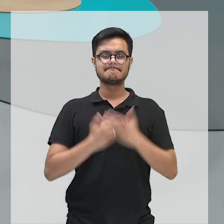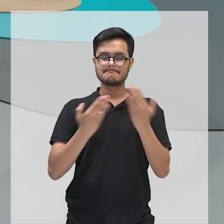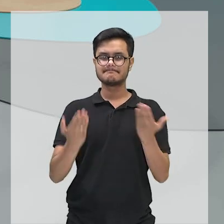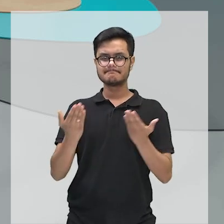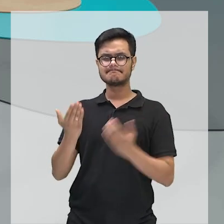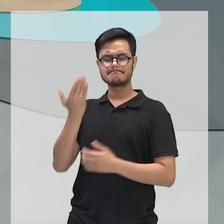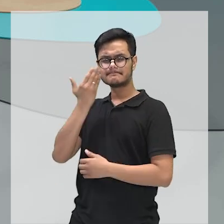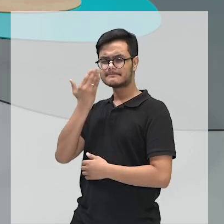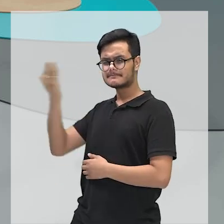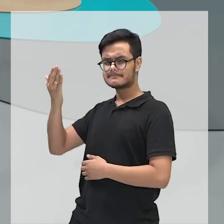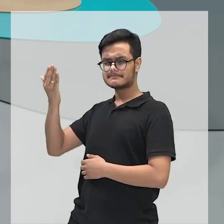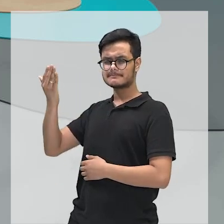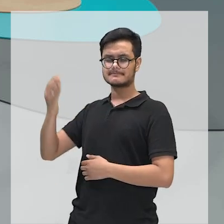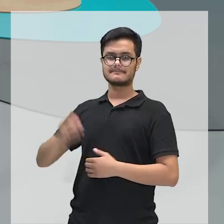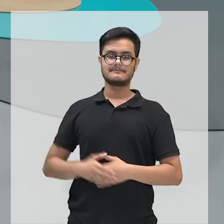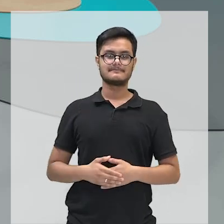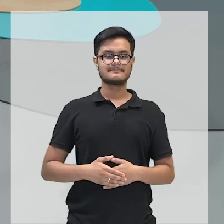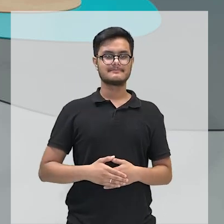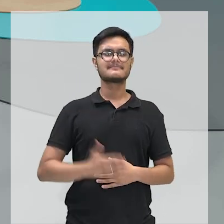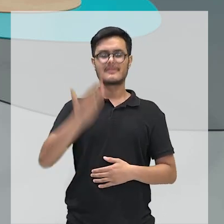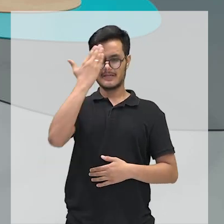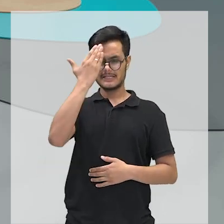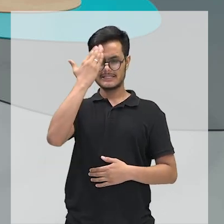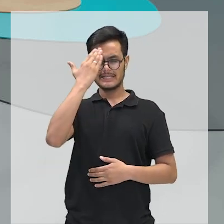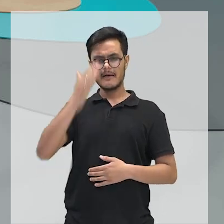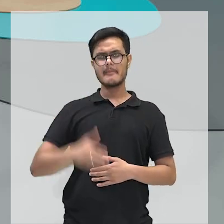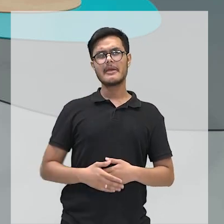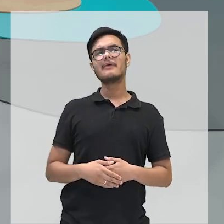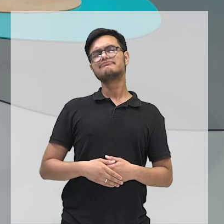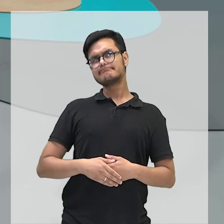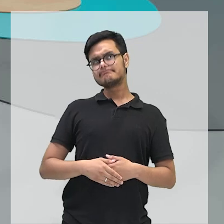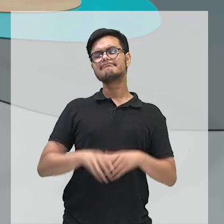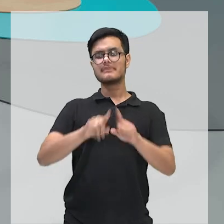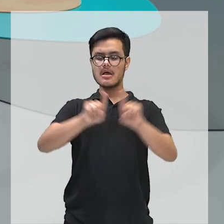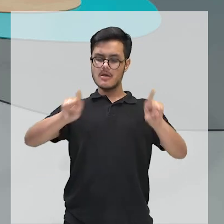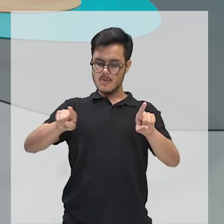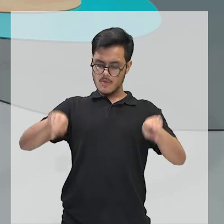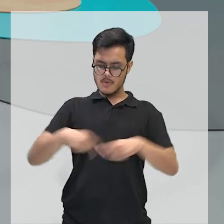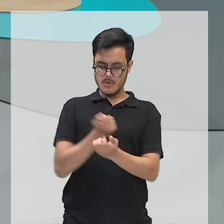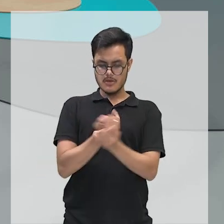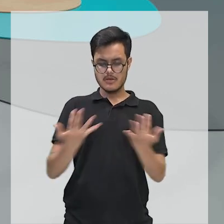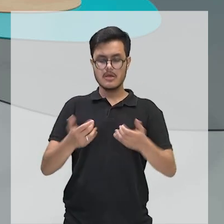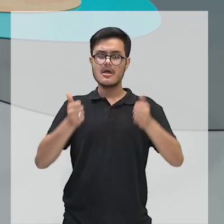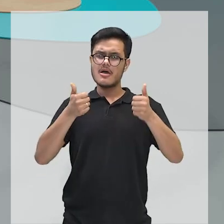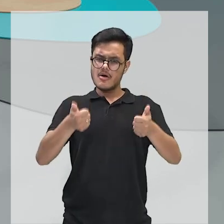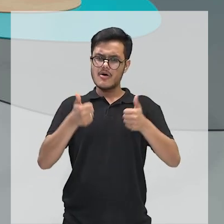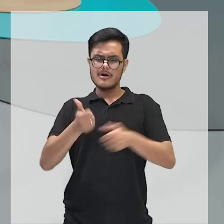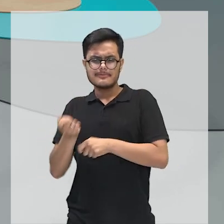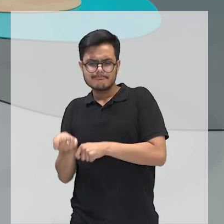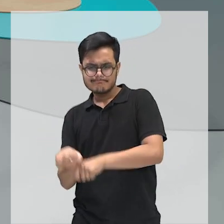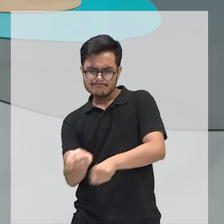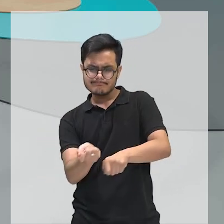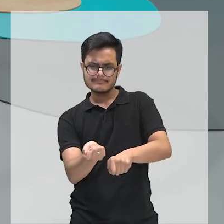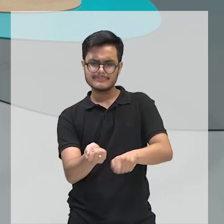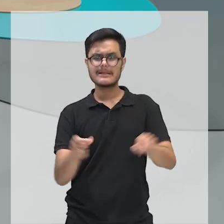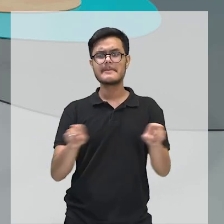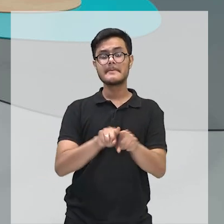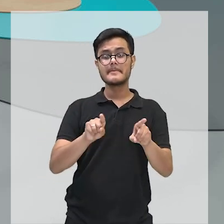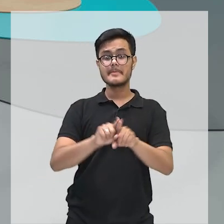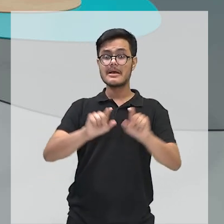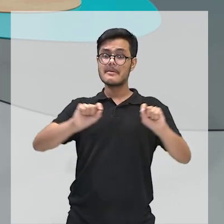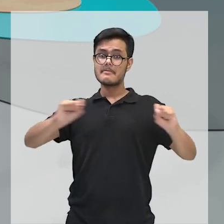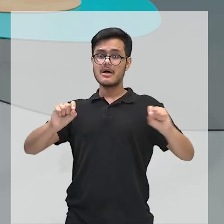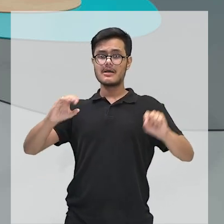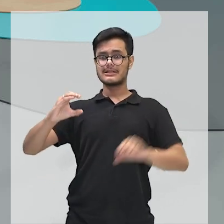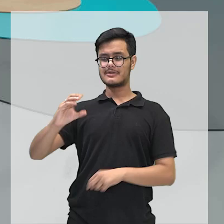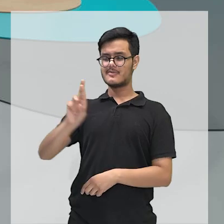observem aqui. Agora a gente já sabe, se o hóquei na grama, sobre a grama, é esse que tem a presença do taco e da bola, logo